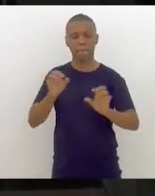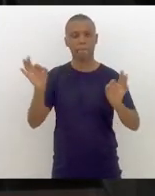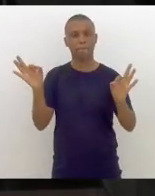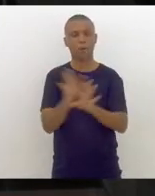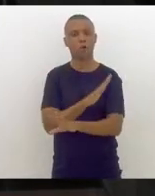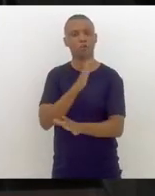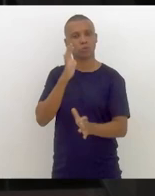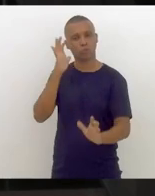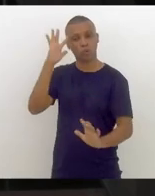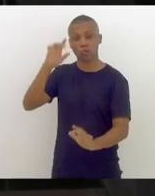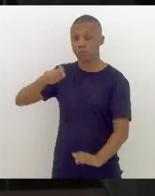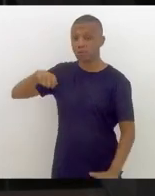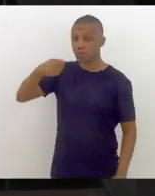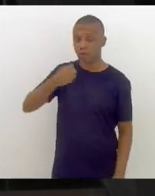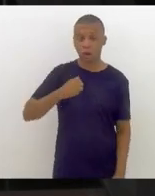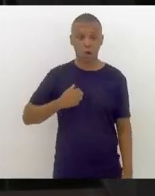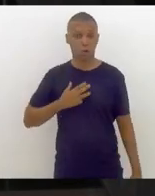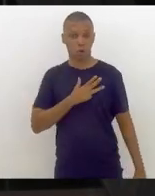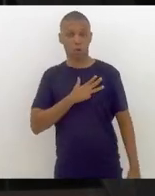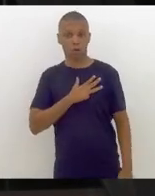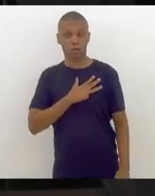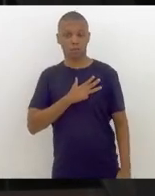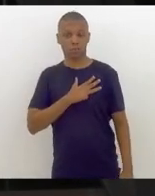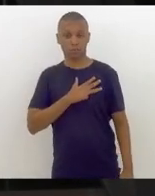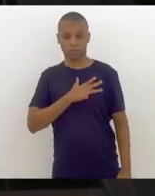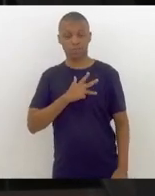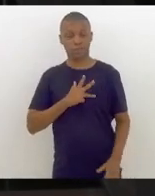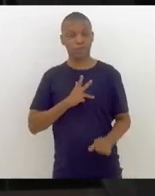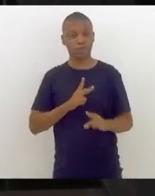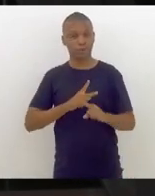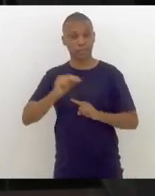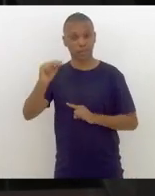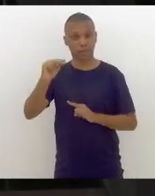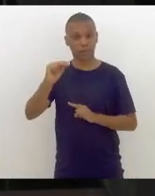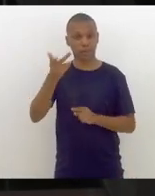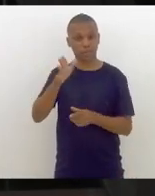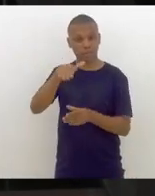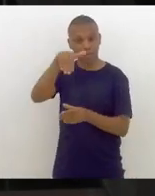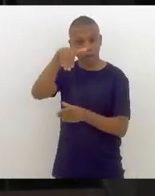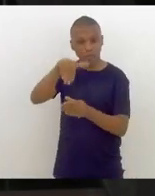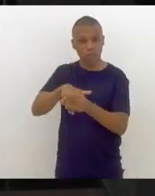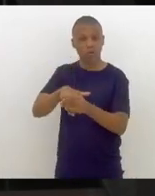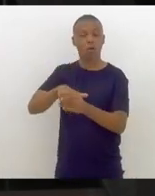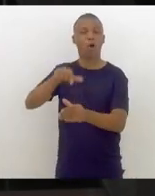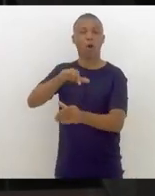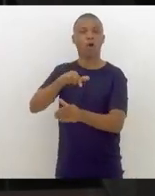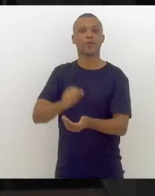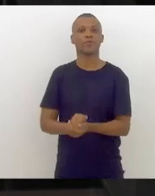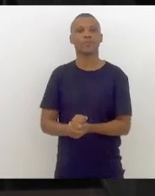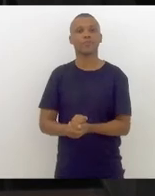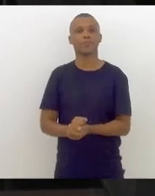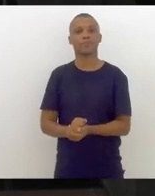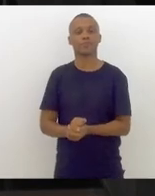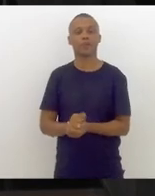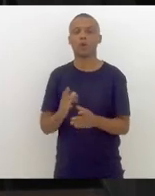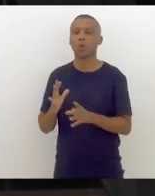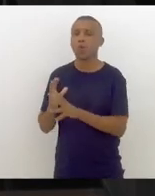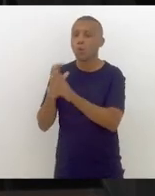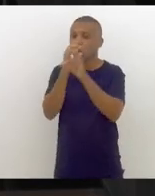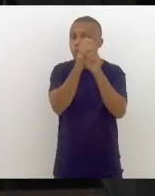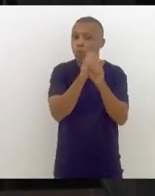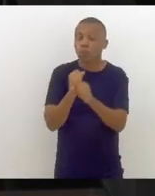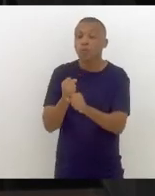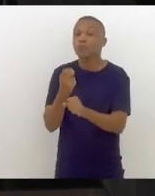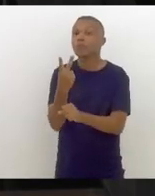que Luiz Inácio Lula da Silva ganhou ele fez eleições por mais de 2 milhões de votos